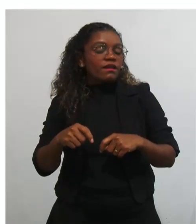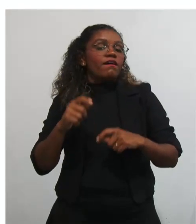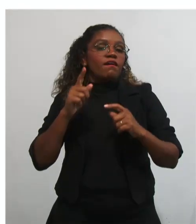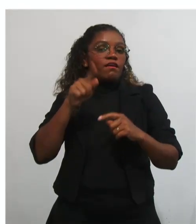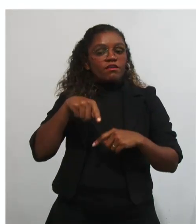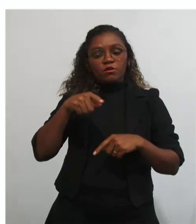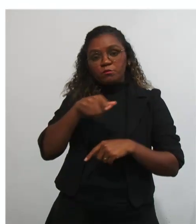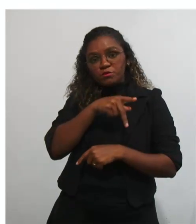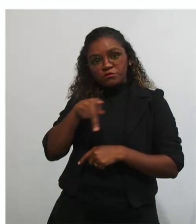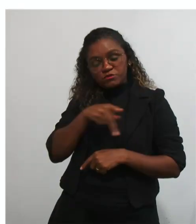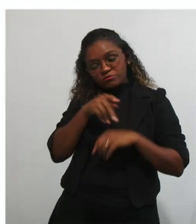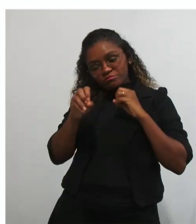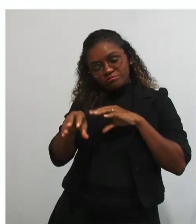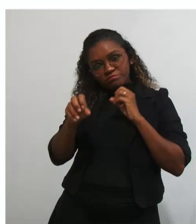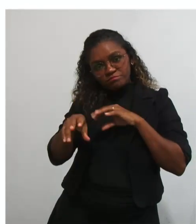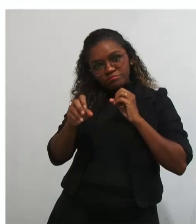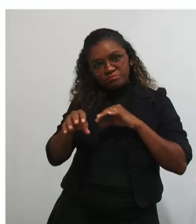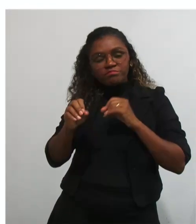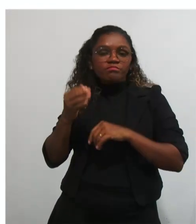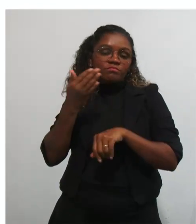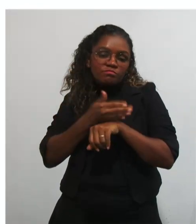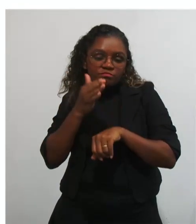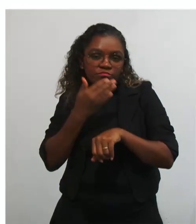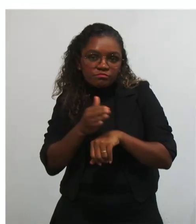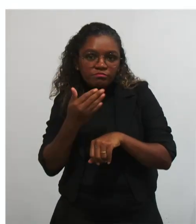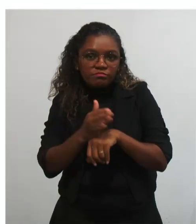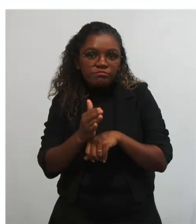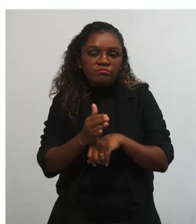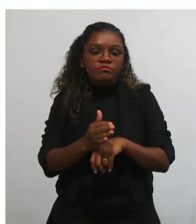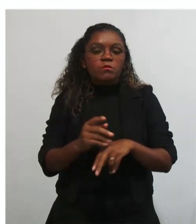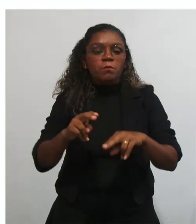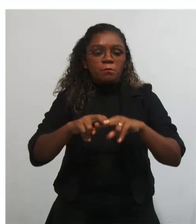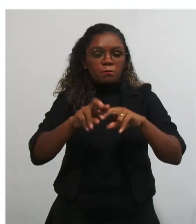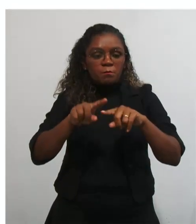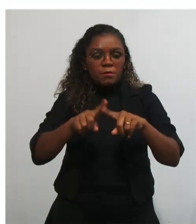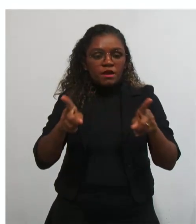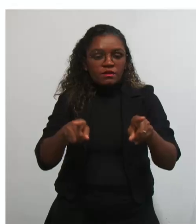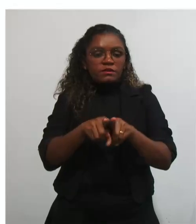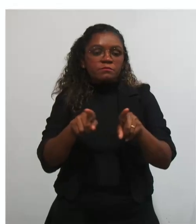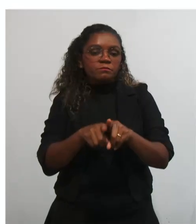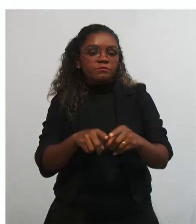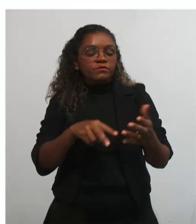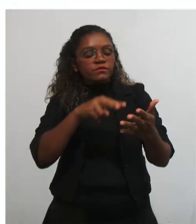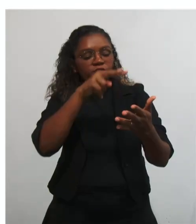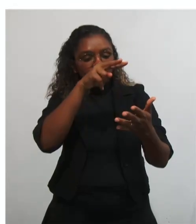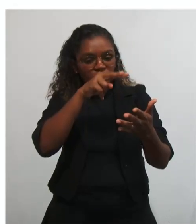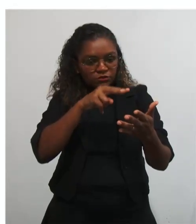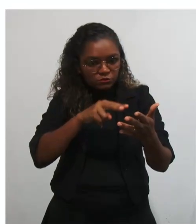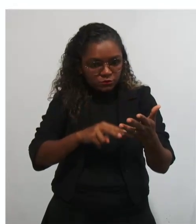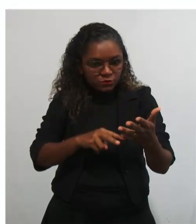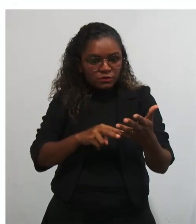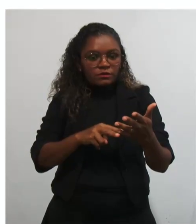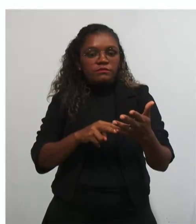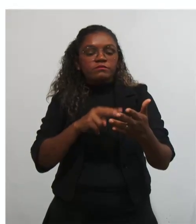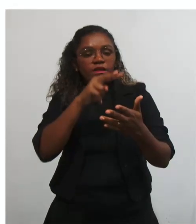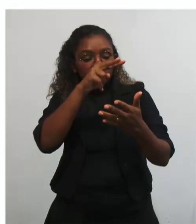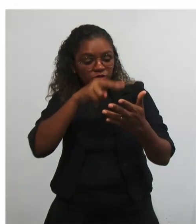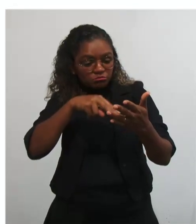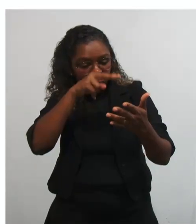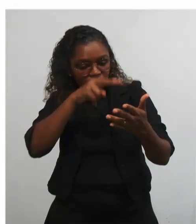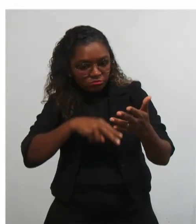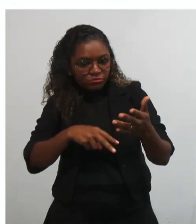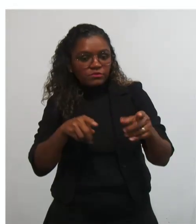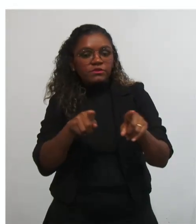trabalhada. A leitura quanto escrita faz parte do processo de... A leitura, tanto quanto a escrita, faz parte do processo